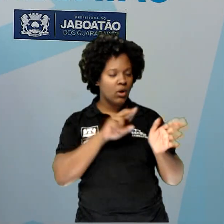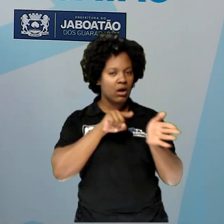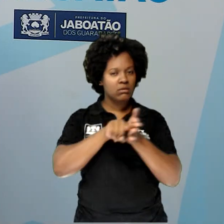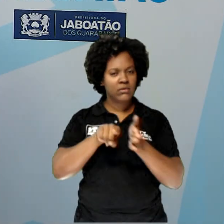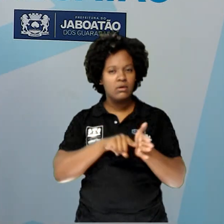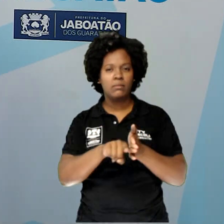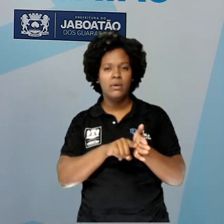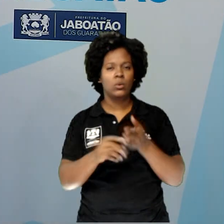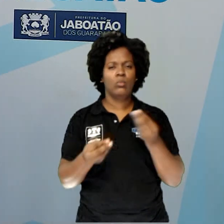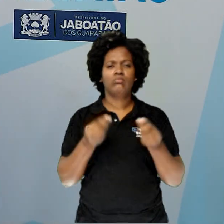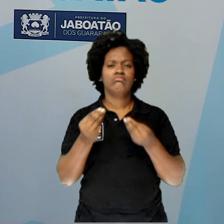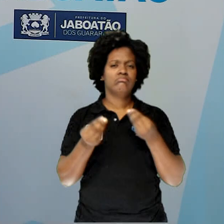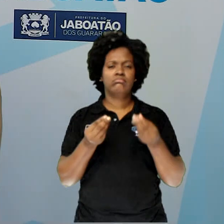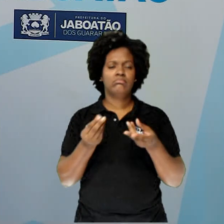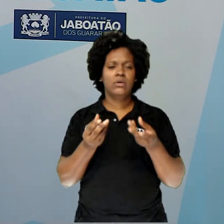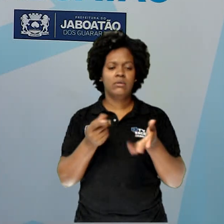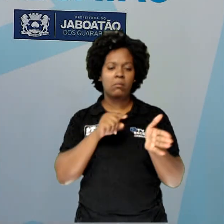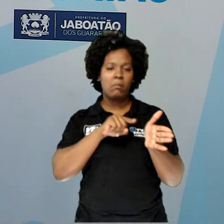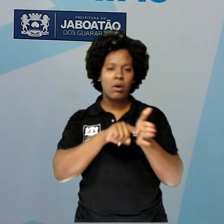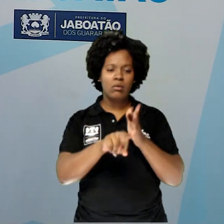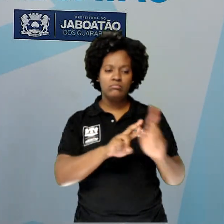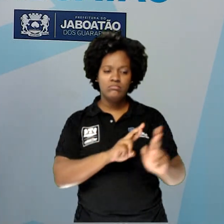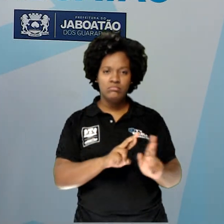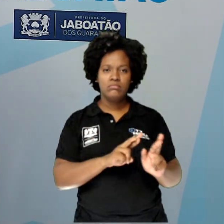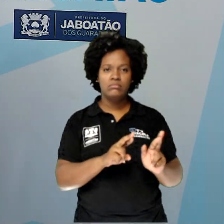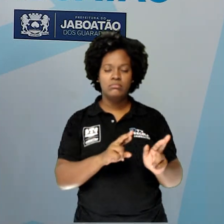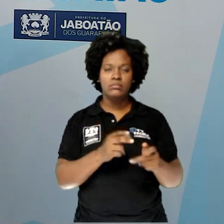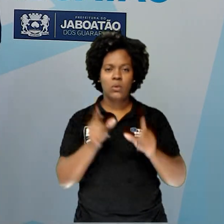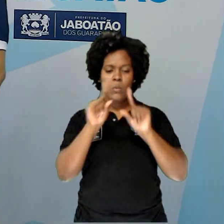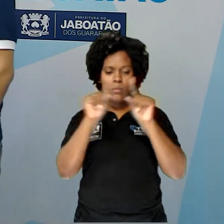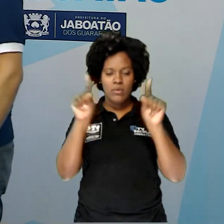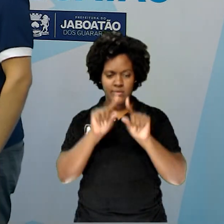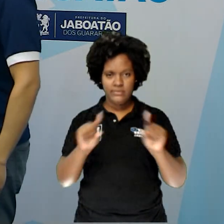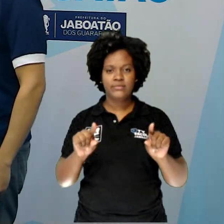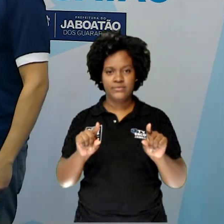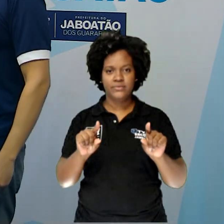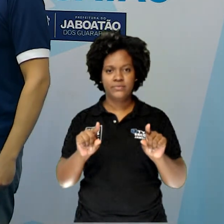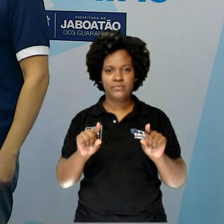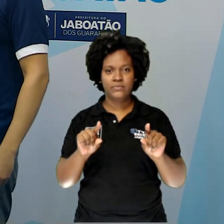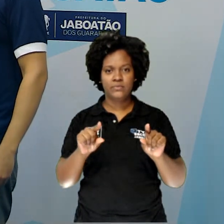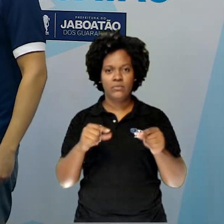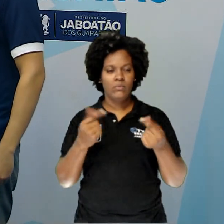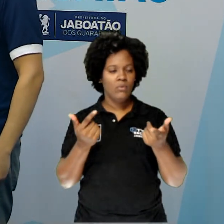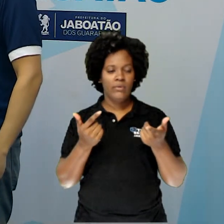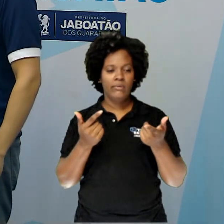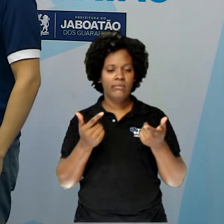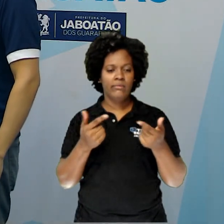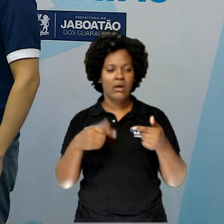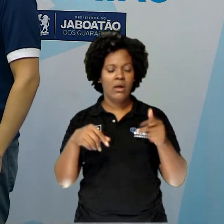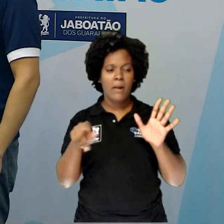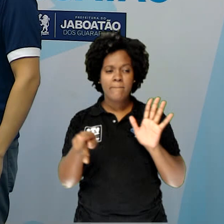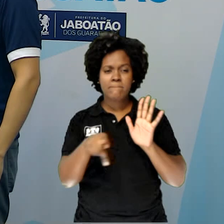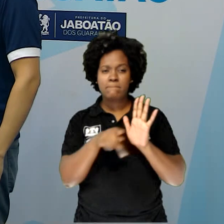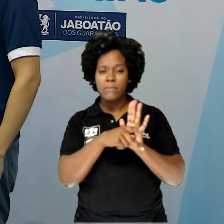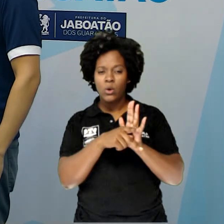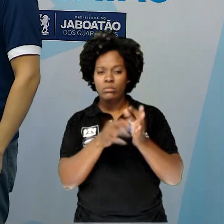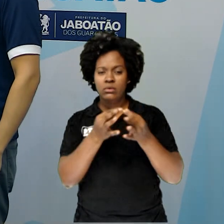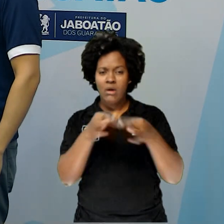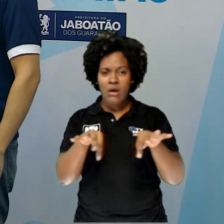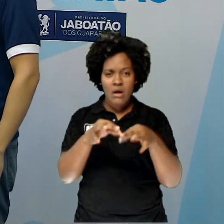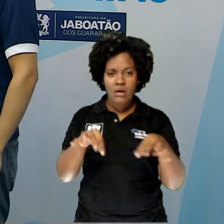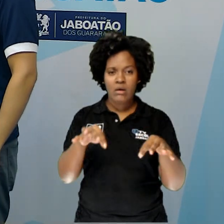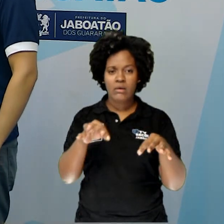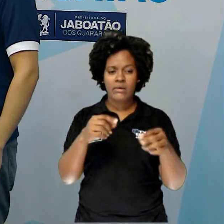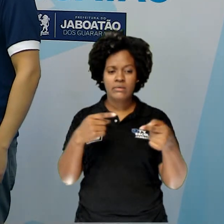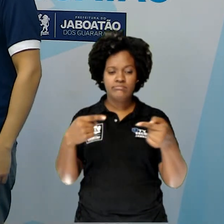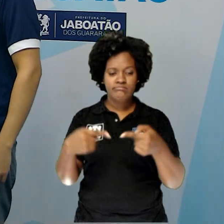é que se comporta esta questão. Acompanhe comigo o enunciado aí. No que tange a sintaxe de concordância,